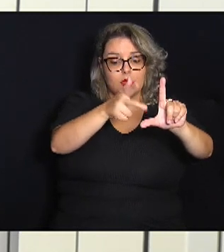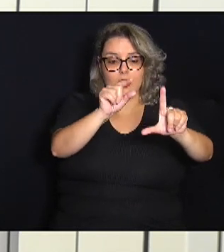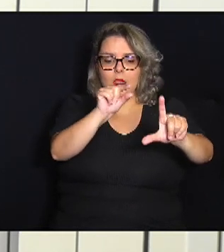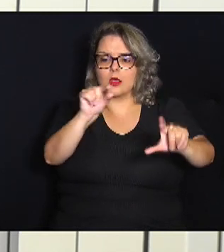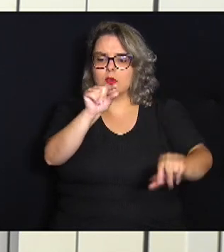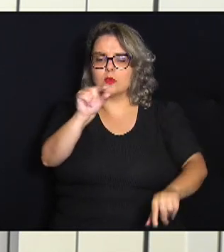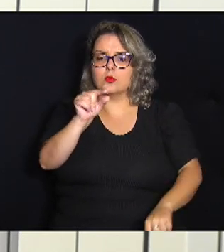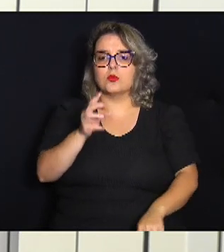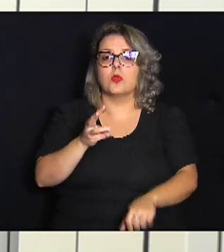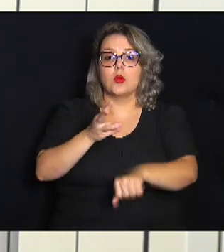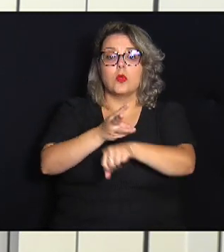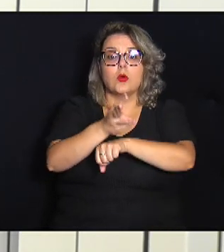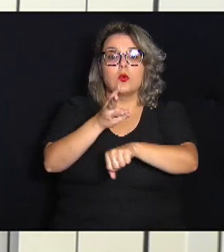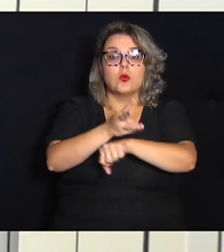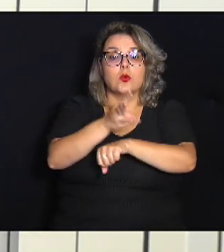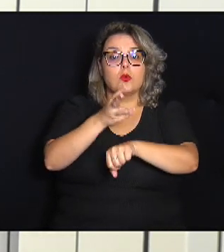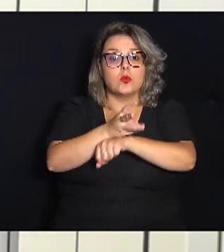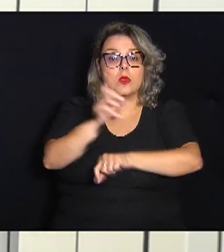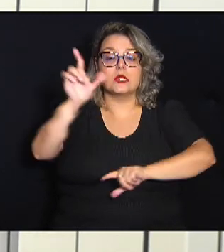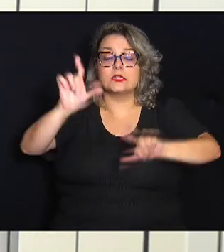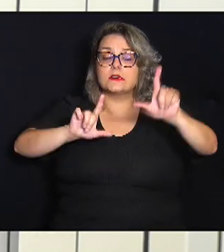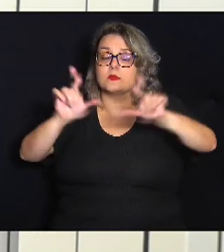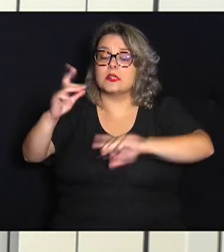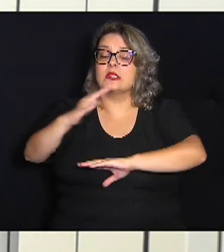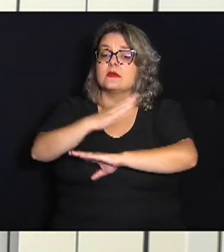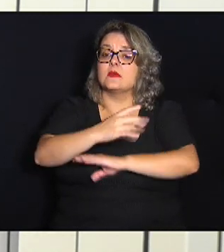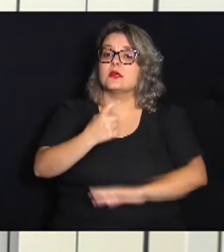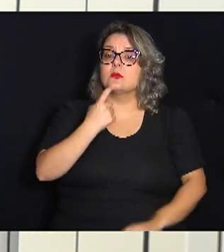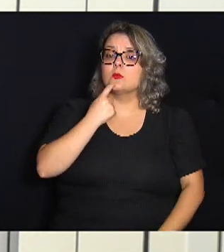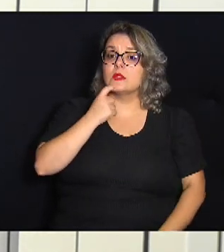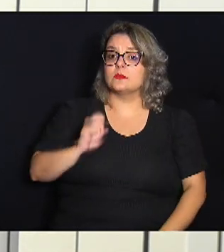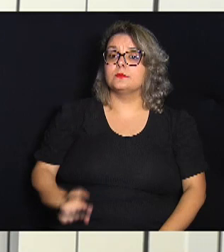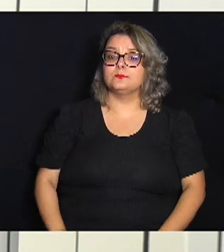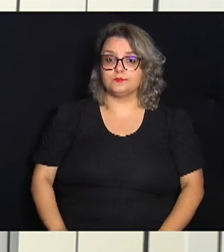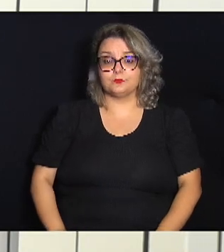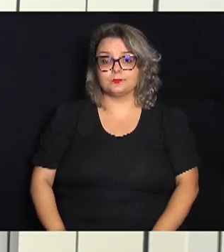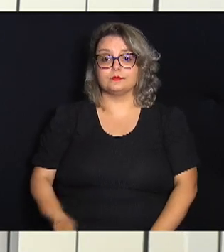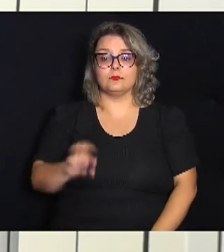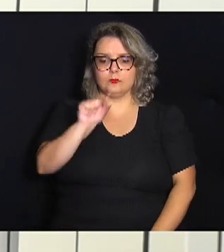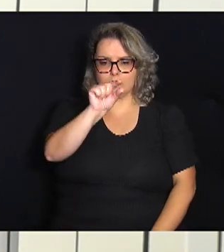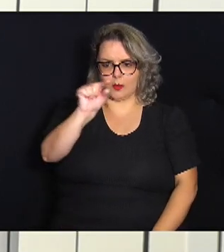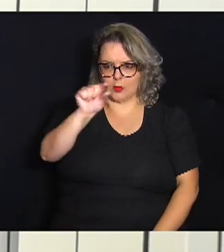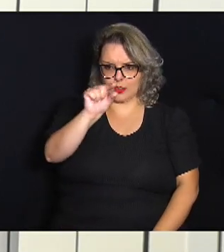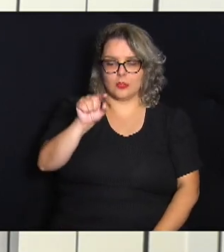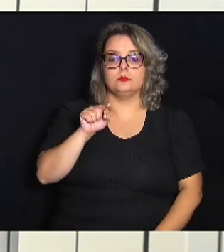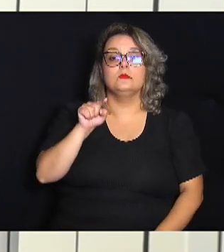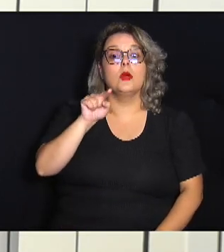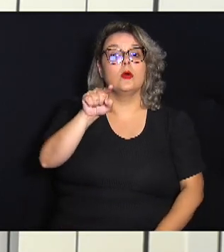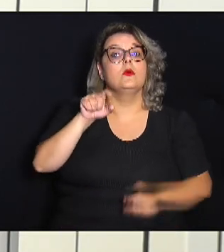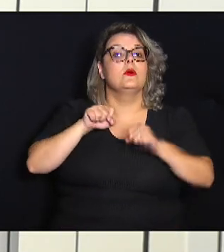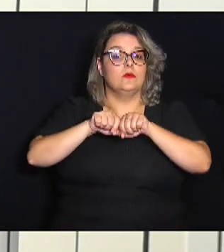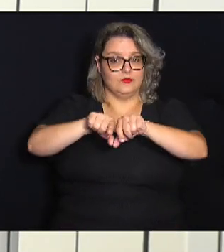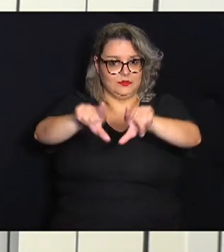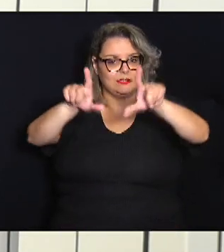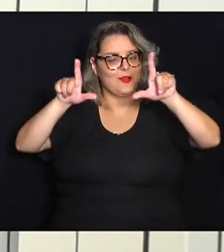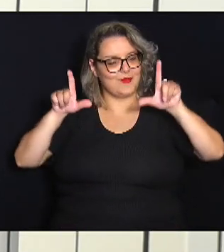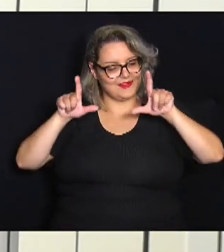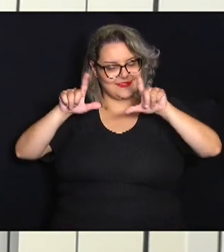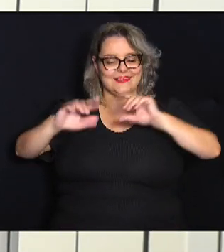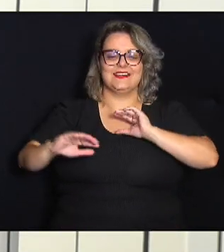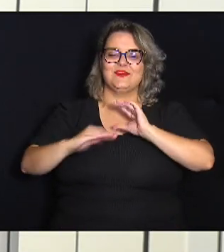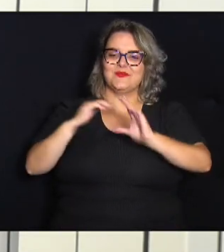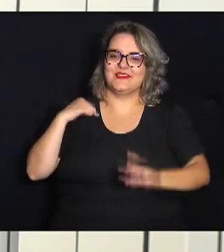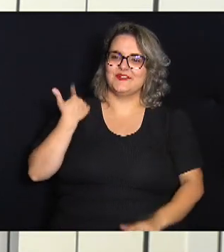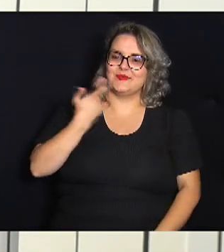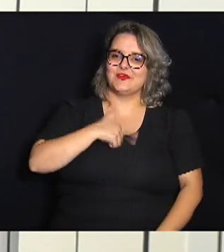seu celular apontada para o QR Code, já aparece uma mensagem na tela do seu celular. WhatsApp da TV Câmara Campinas. Você aperta